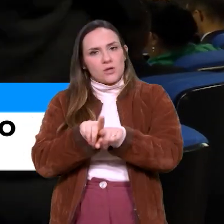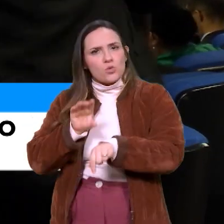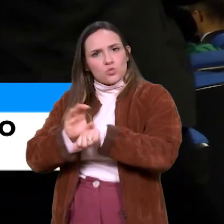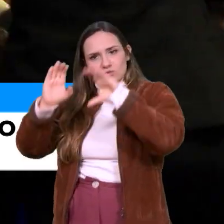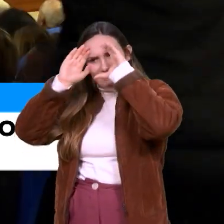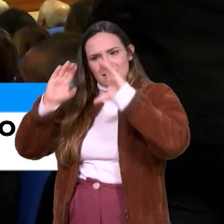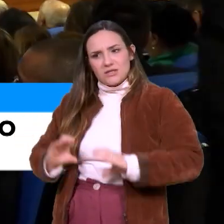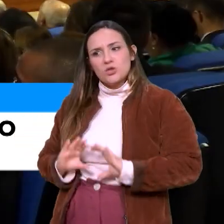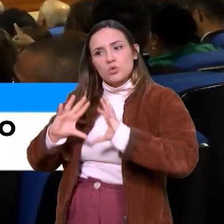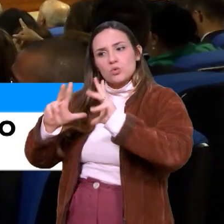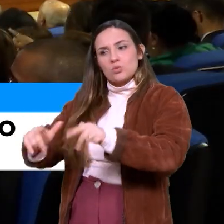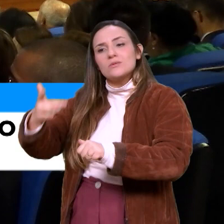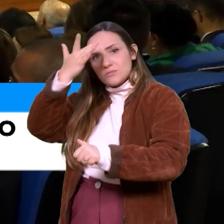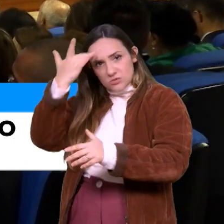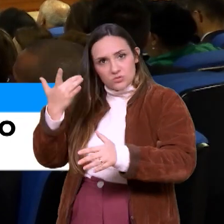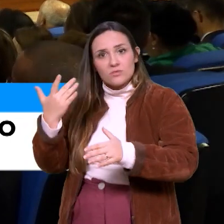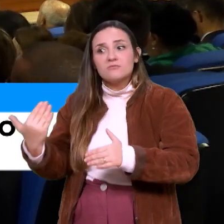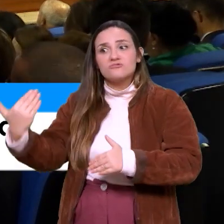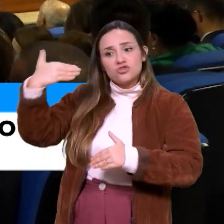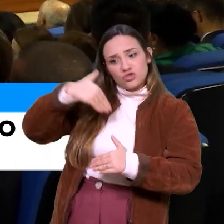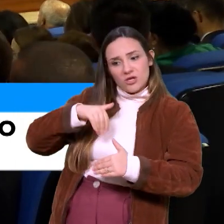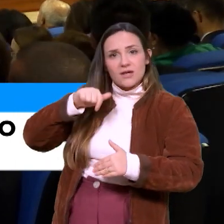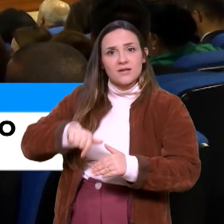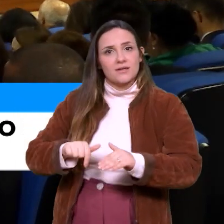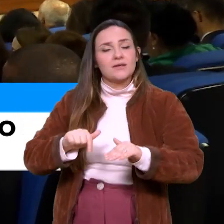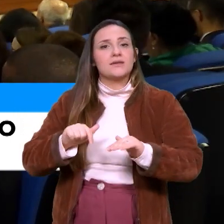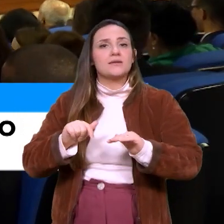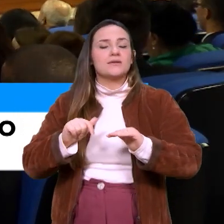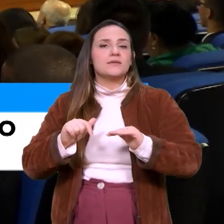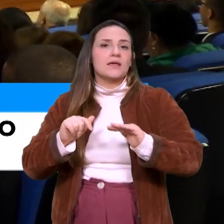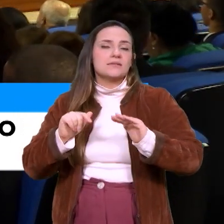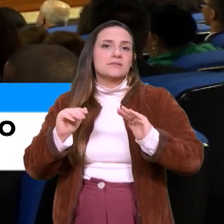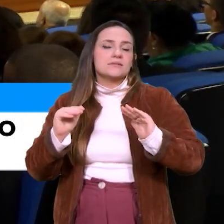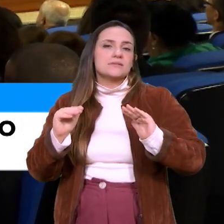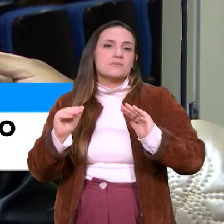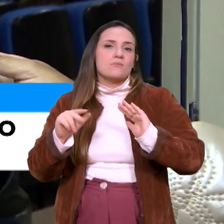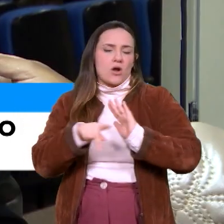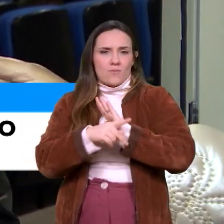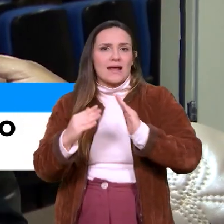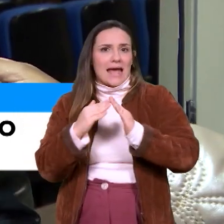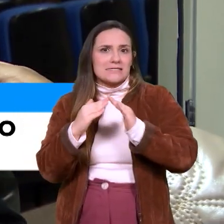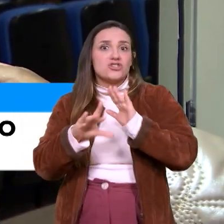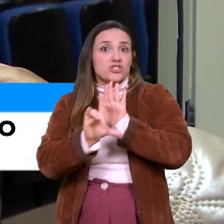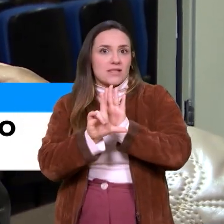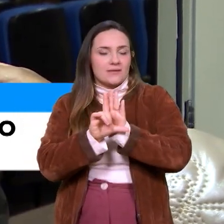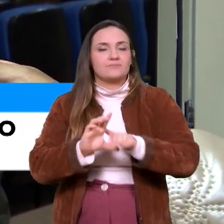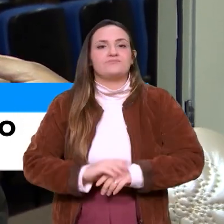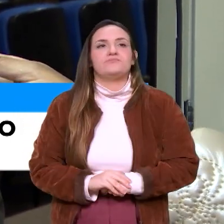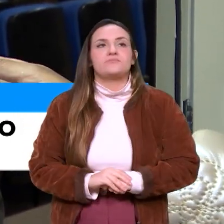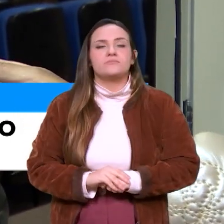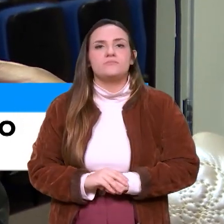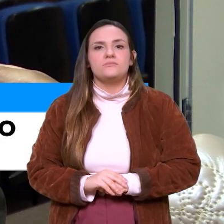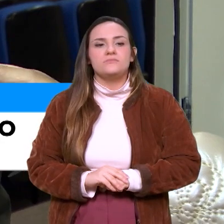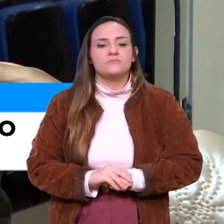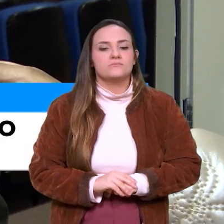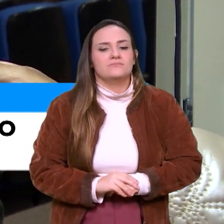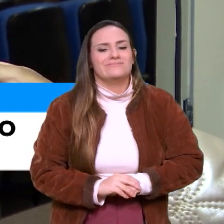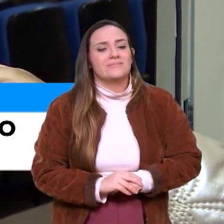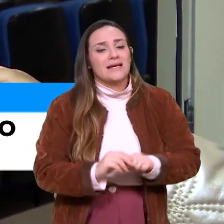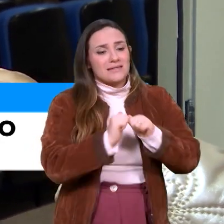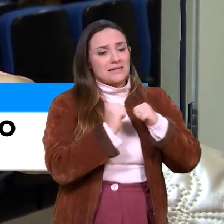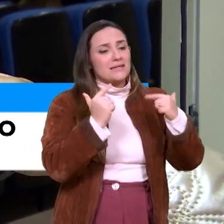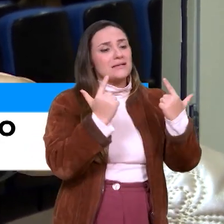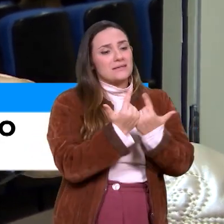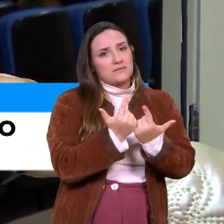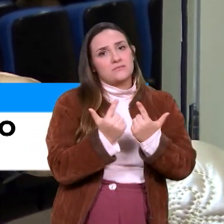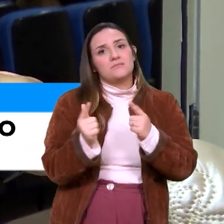e cidadania a todos aqueles que procuram as casas legislativas. As escolas do Legislativo e de Contas